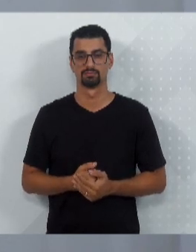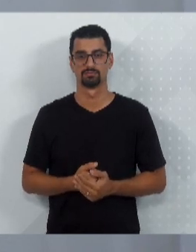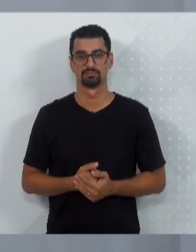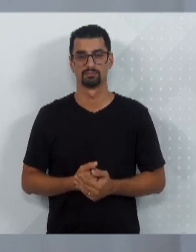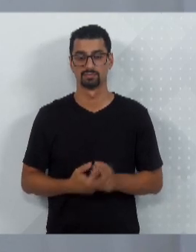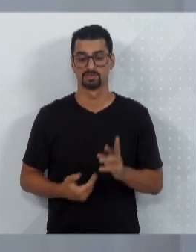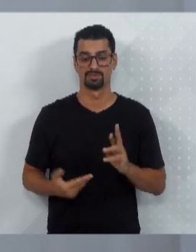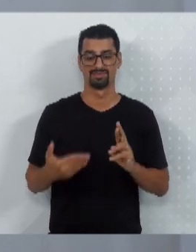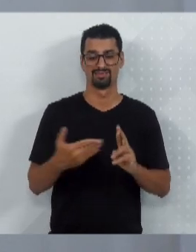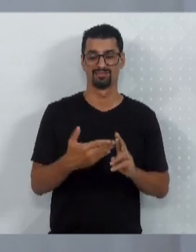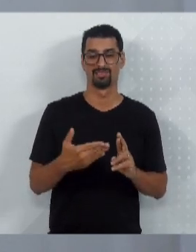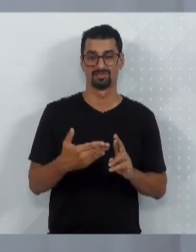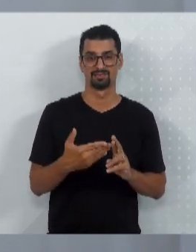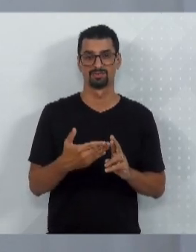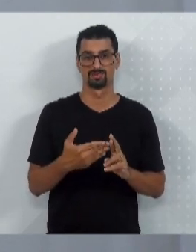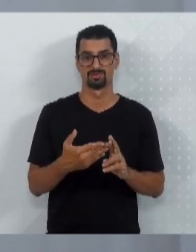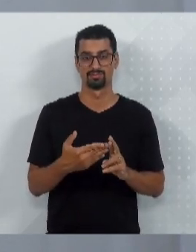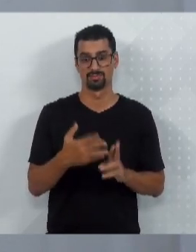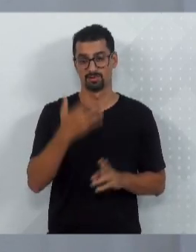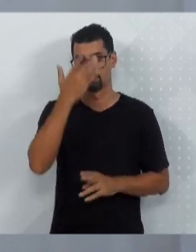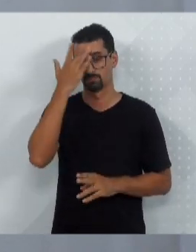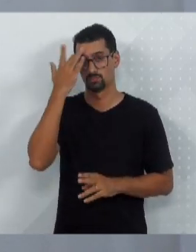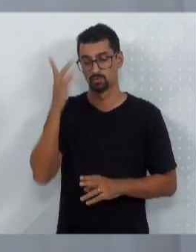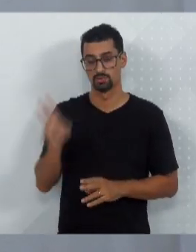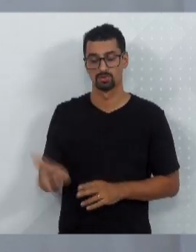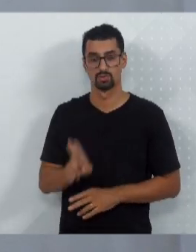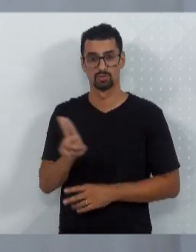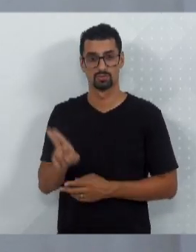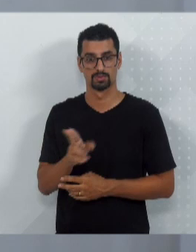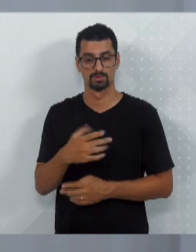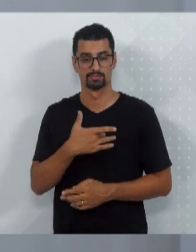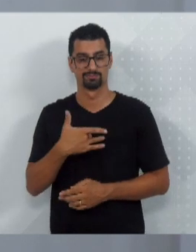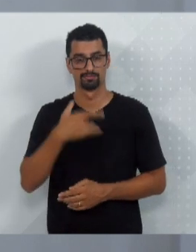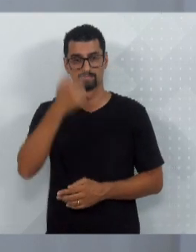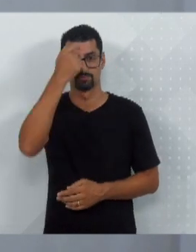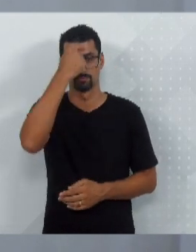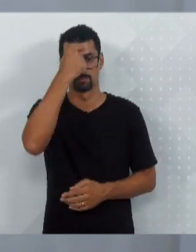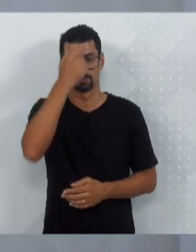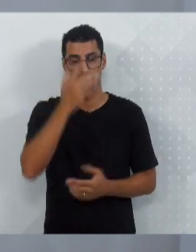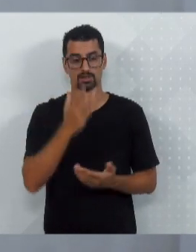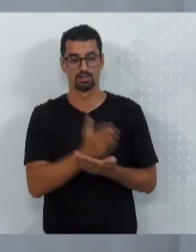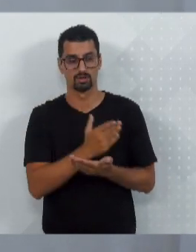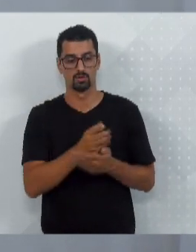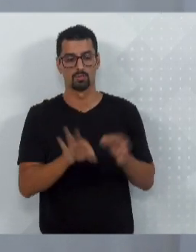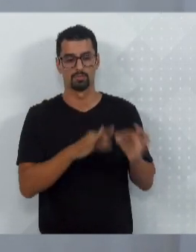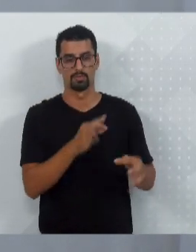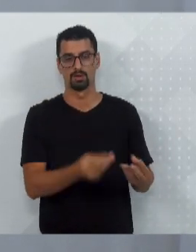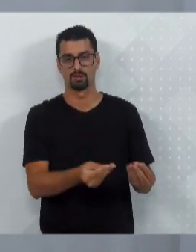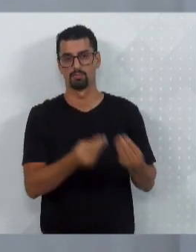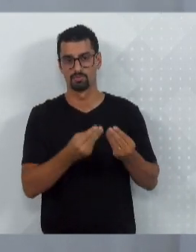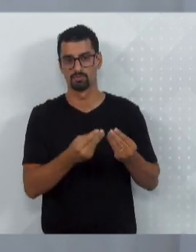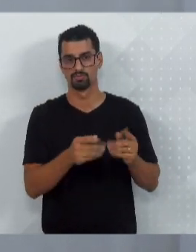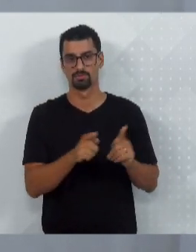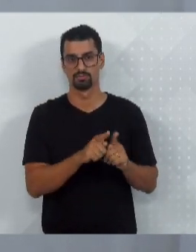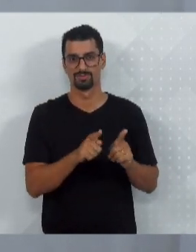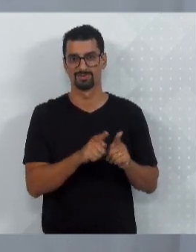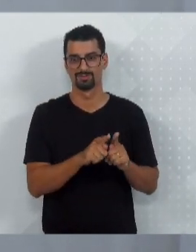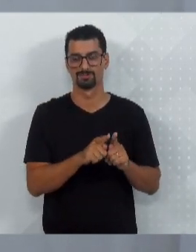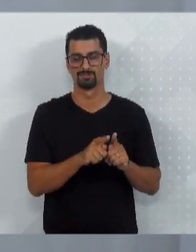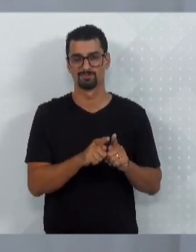protagonismo dos usuários da saúde mental. Entre alguns prêmios, recebeu o